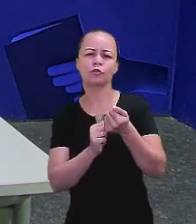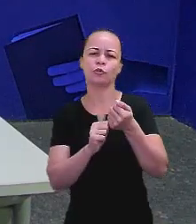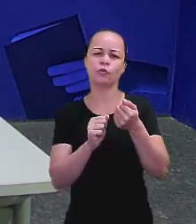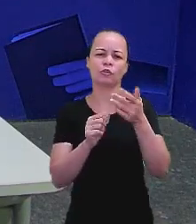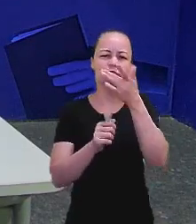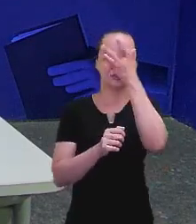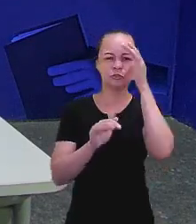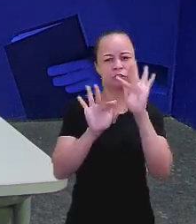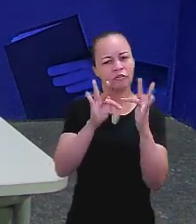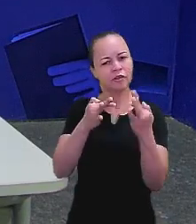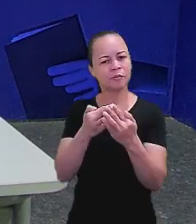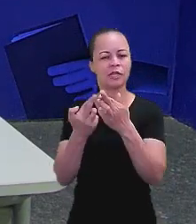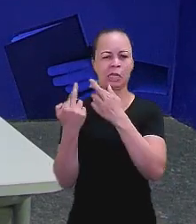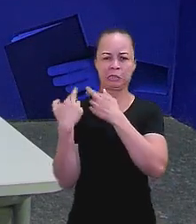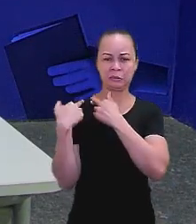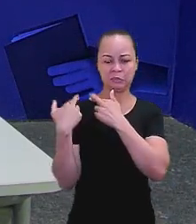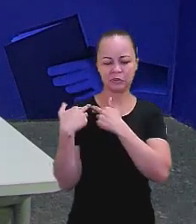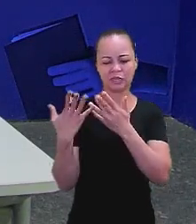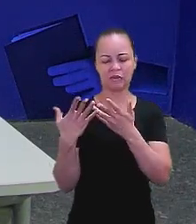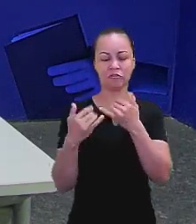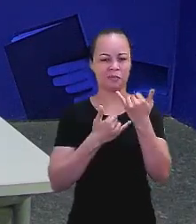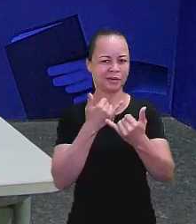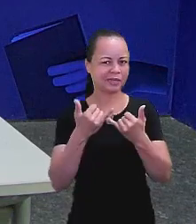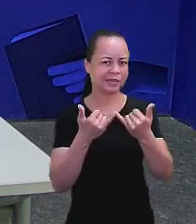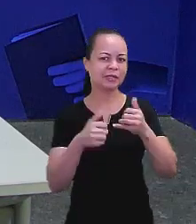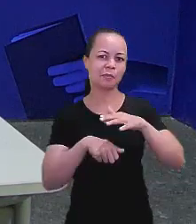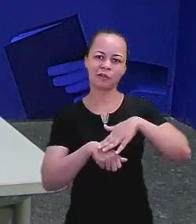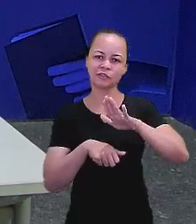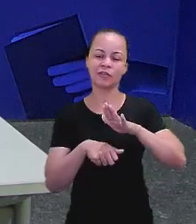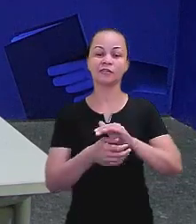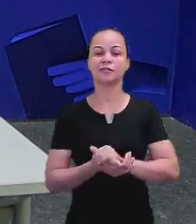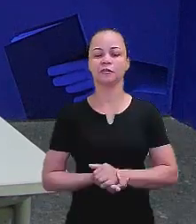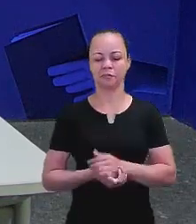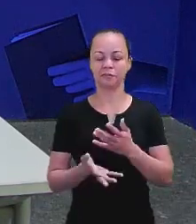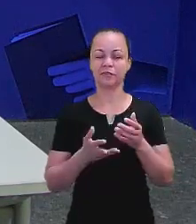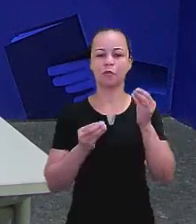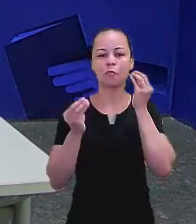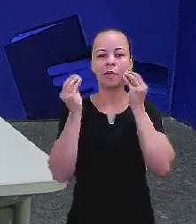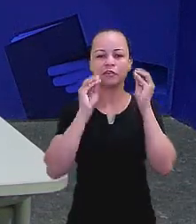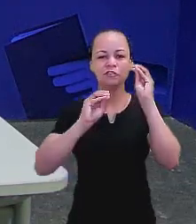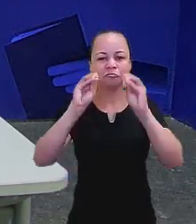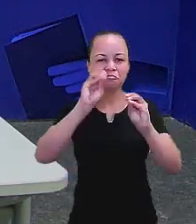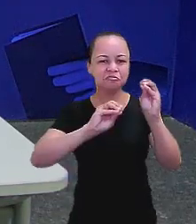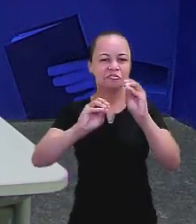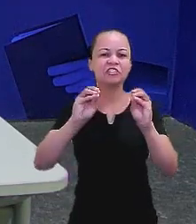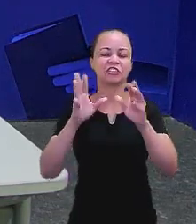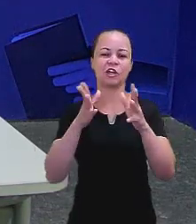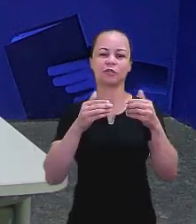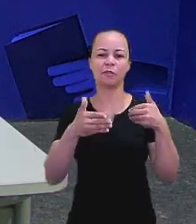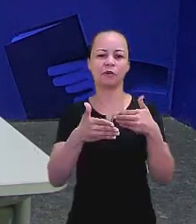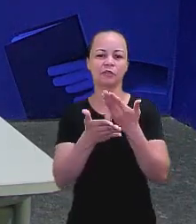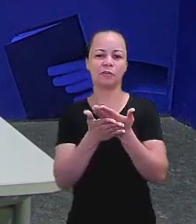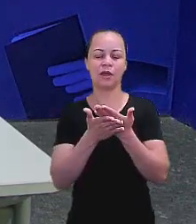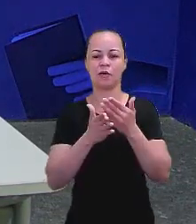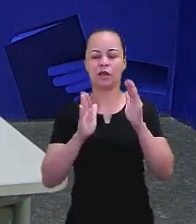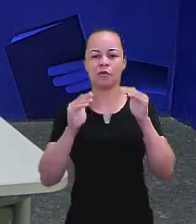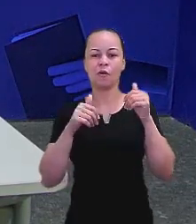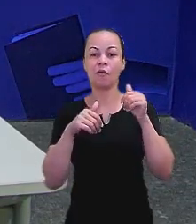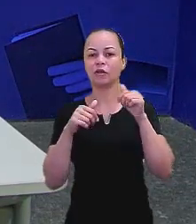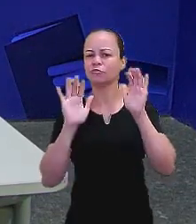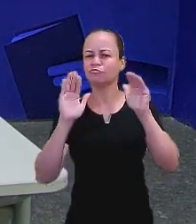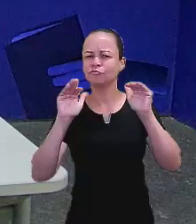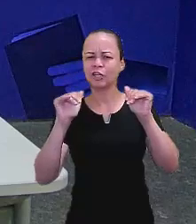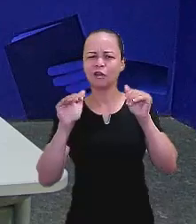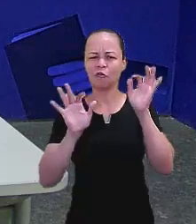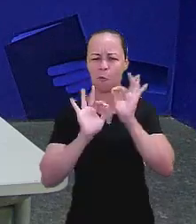tá bom? Façam aí os bonecos de neve, brinquem bastante, tá certo? Um beijão, até a próxima aula aí. Tchau, agora eu vou pensar em alguma